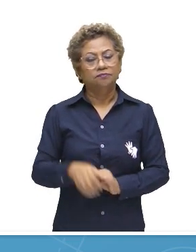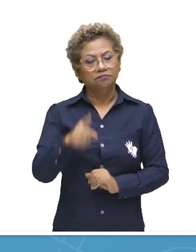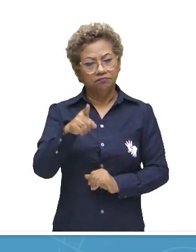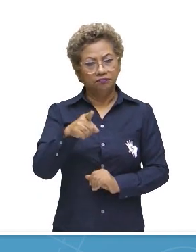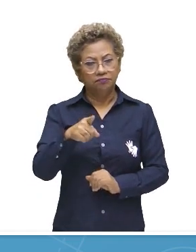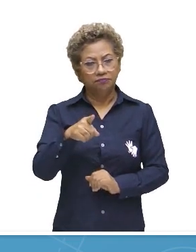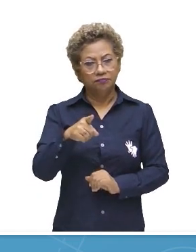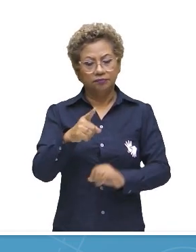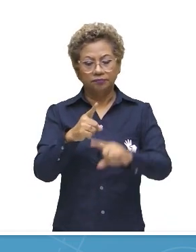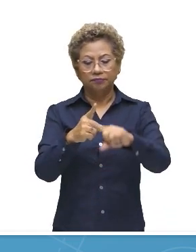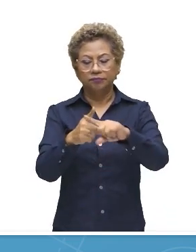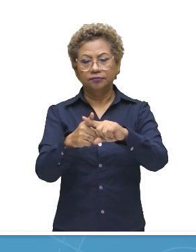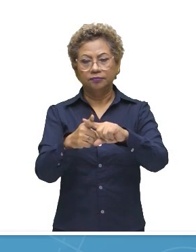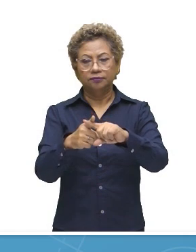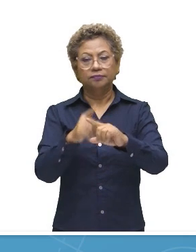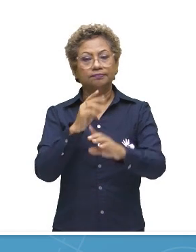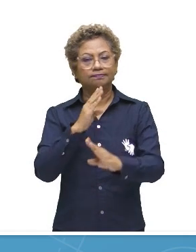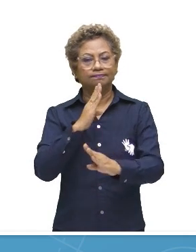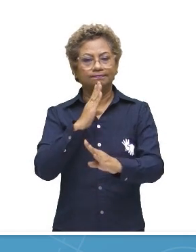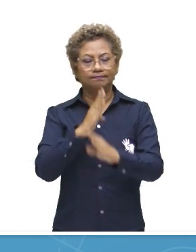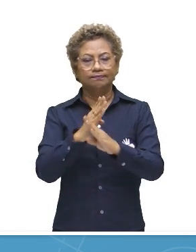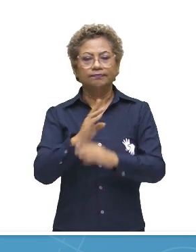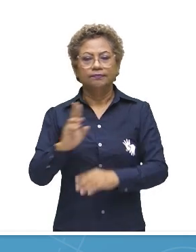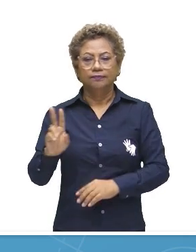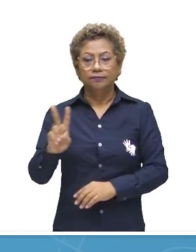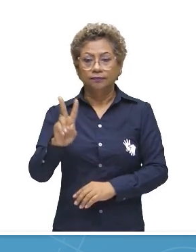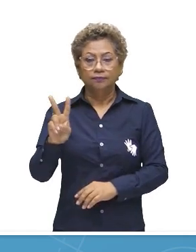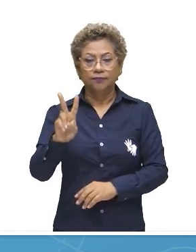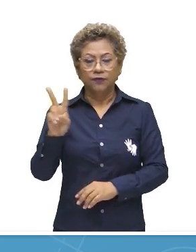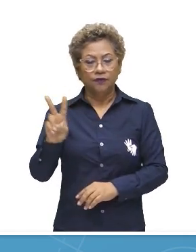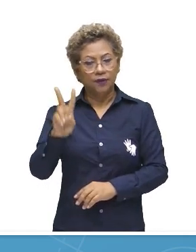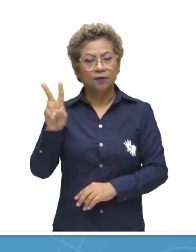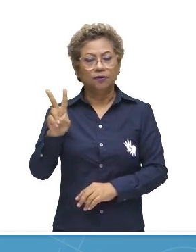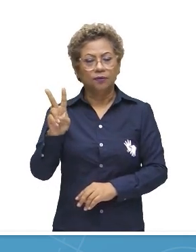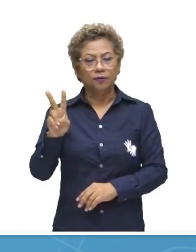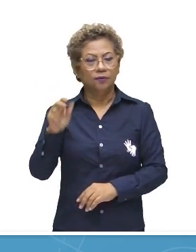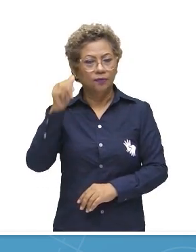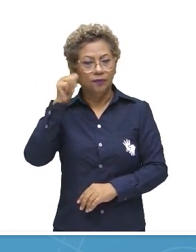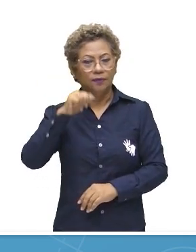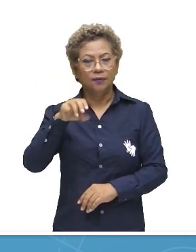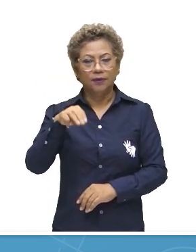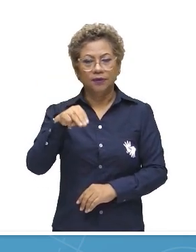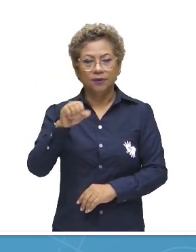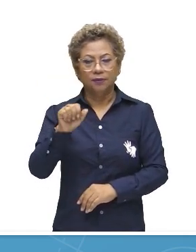poder encontrar o valor que Márcia recebeu, tá?